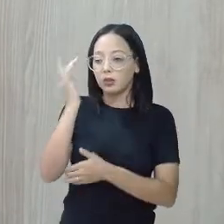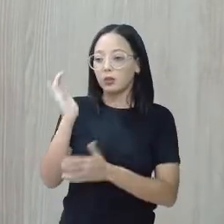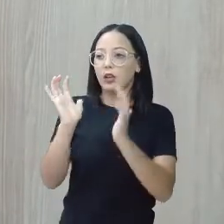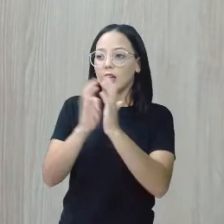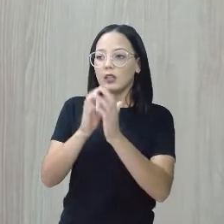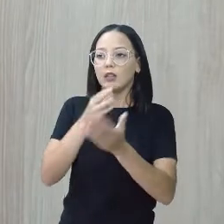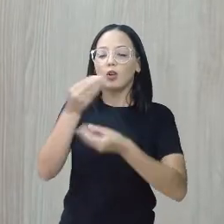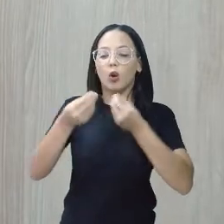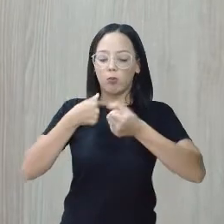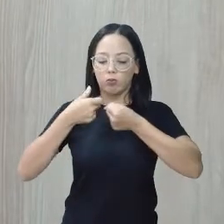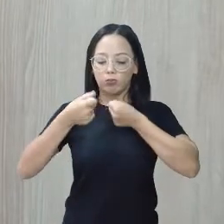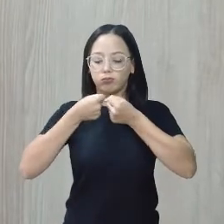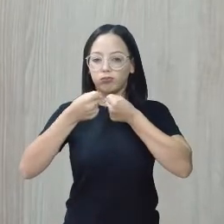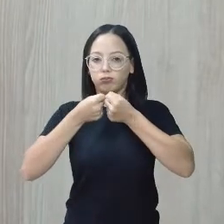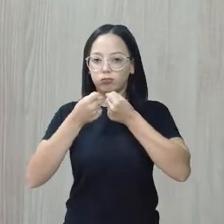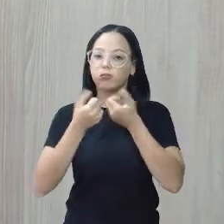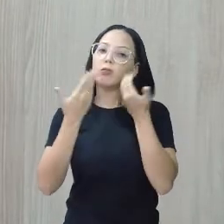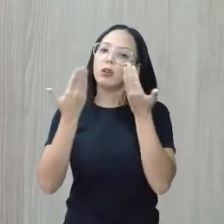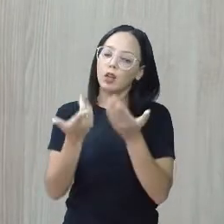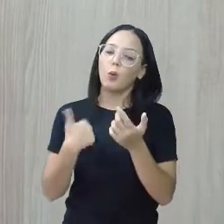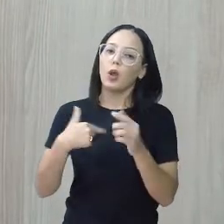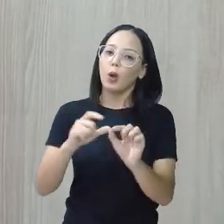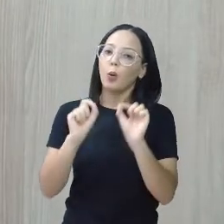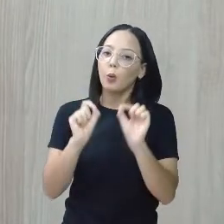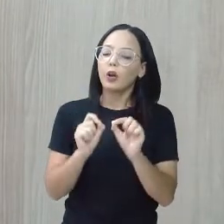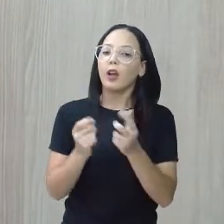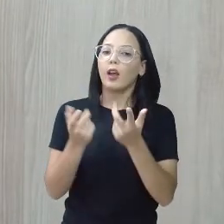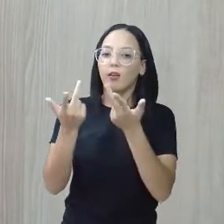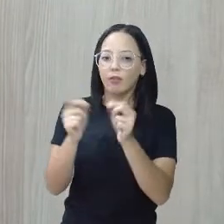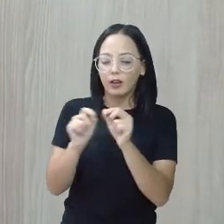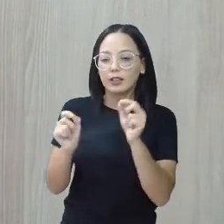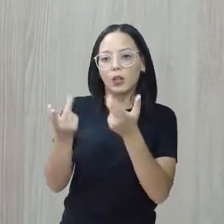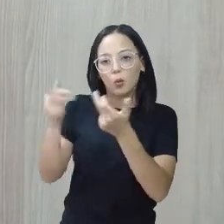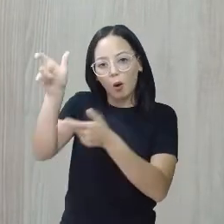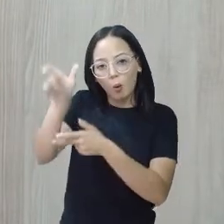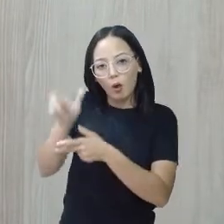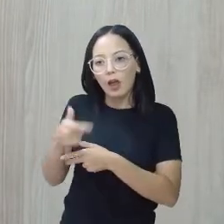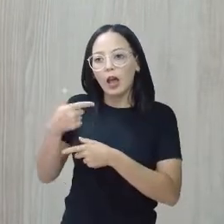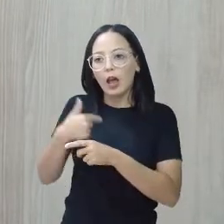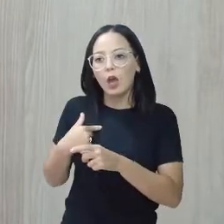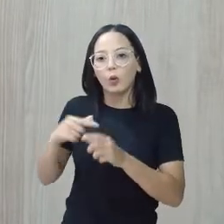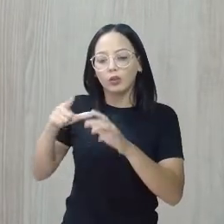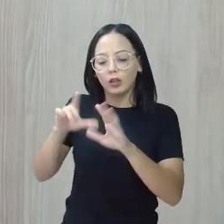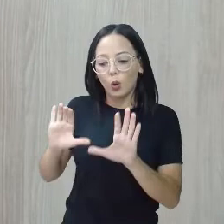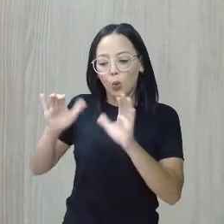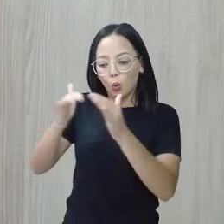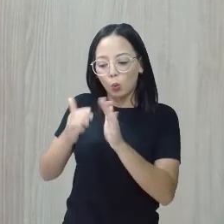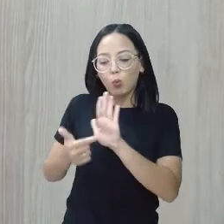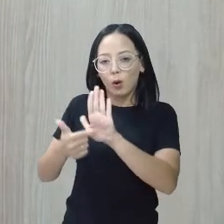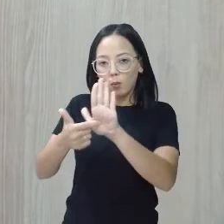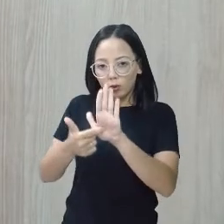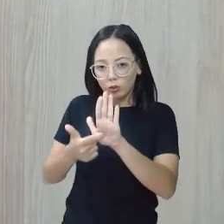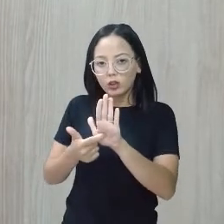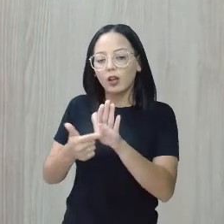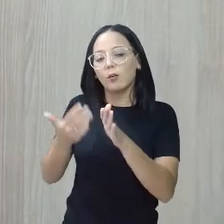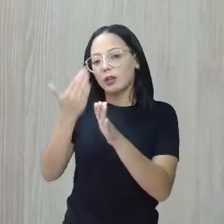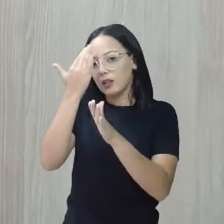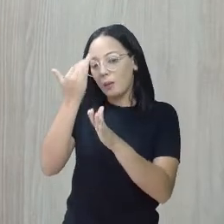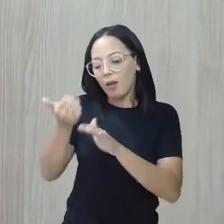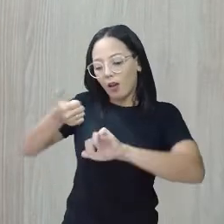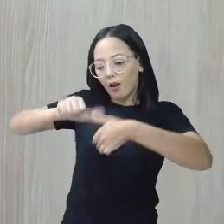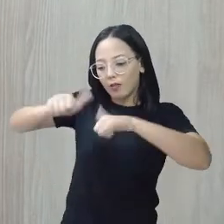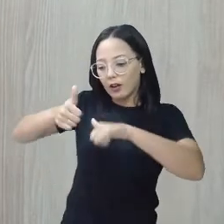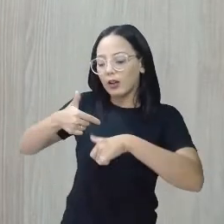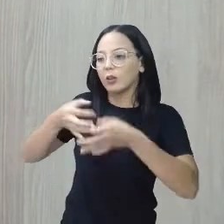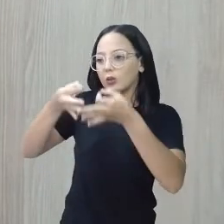vou entrevistar todo mundo? Então, eu vou pegar, fazer igual o Briano falou, vou pegar uma amostra dessa população para saber. E